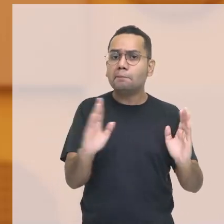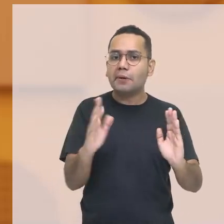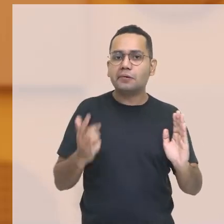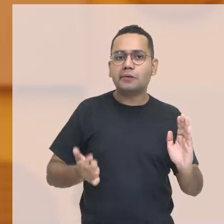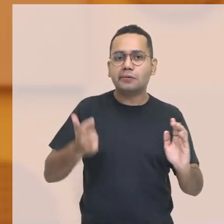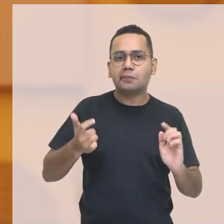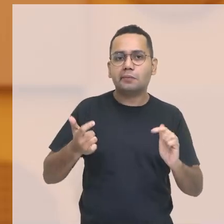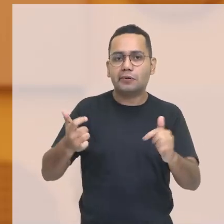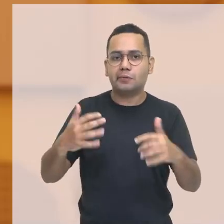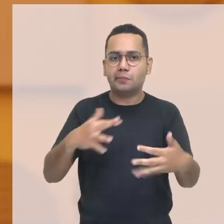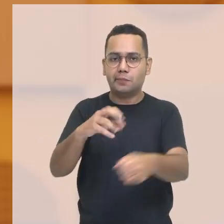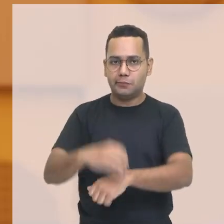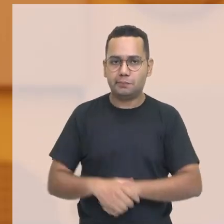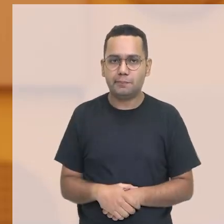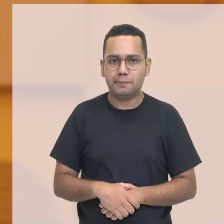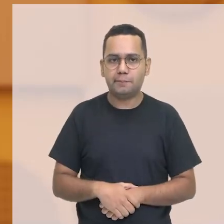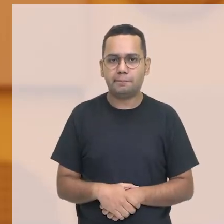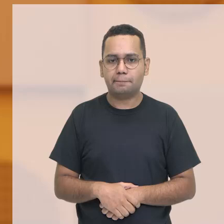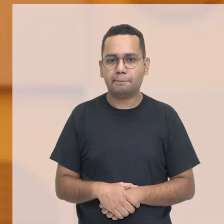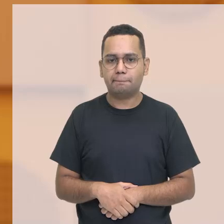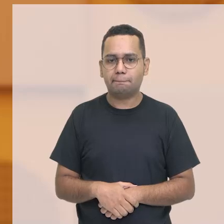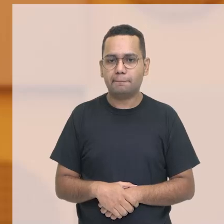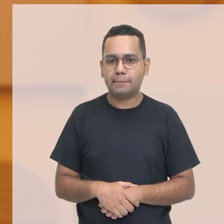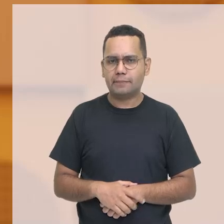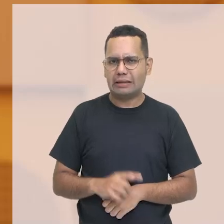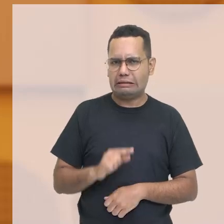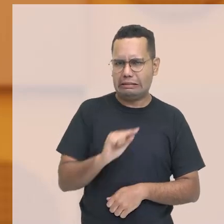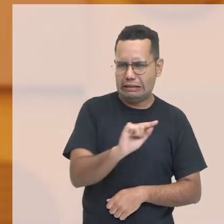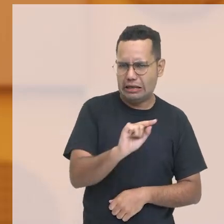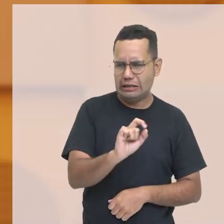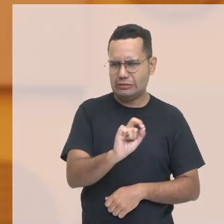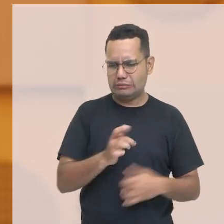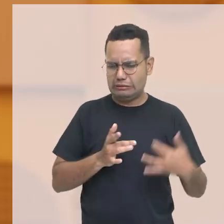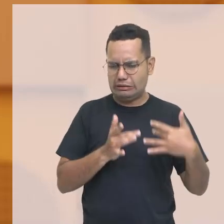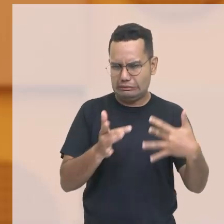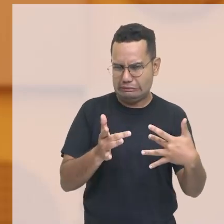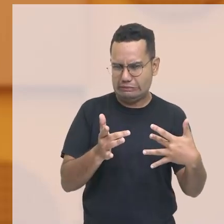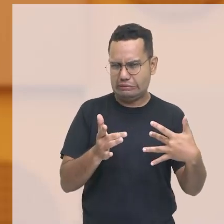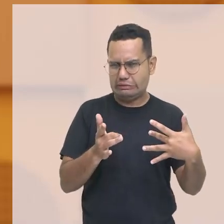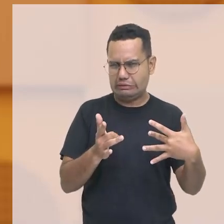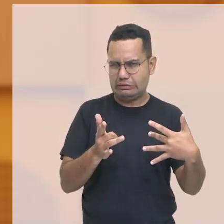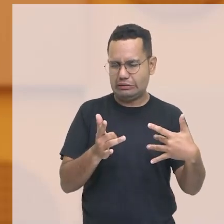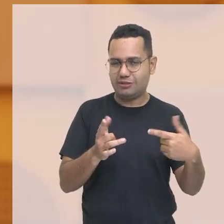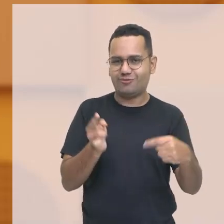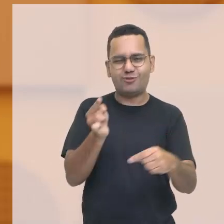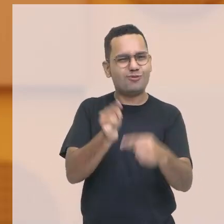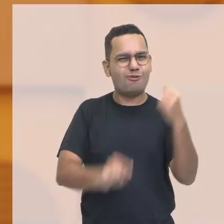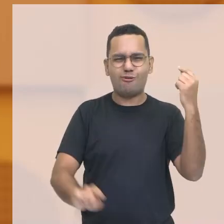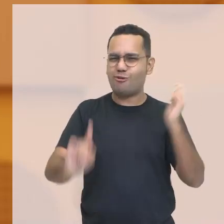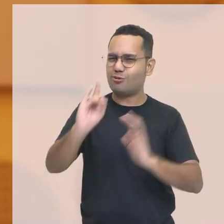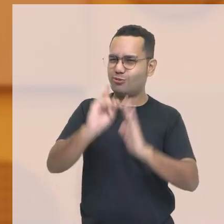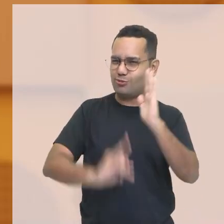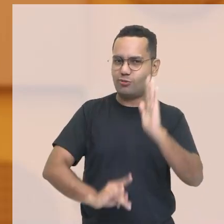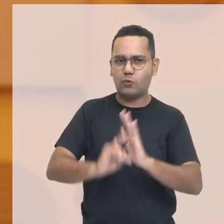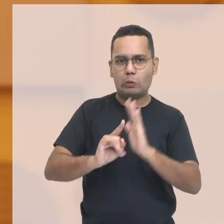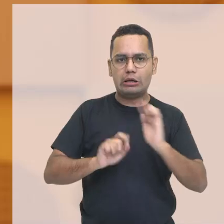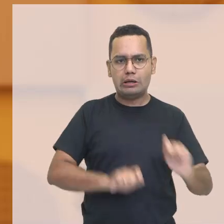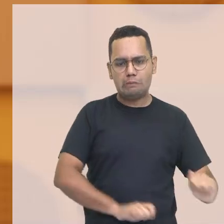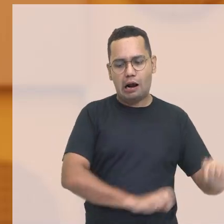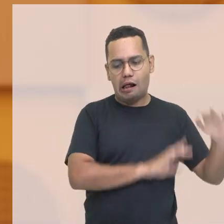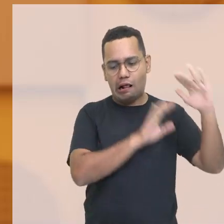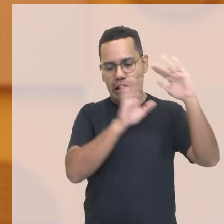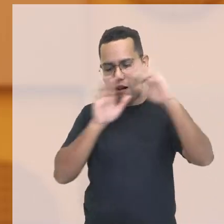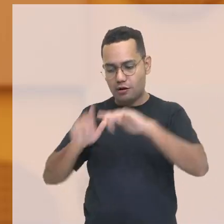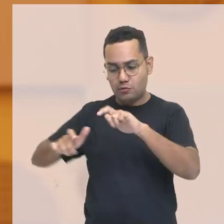Porém, os nazistas não eram assim tão solidários e desobedeceram a este acordo, invadindo o território da União